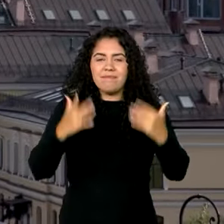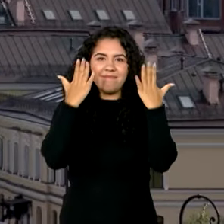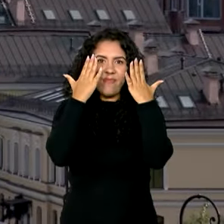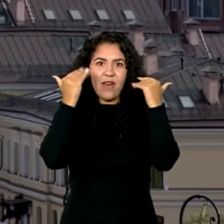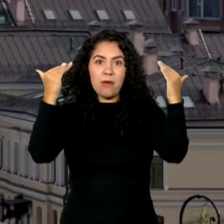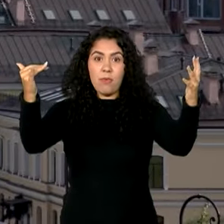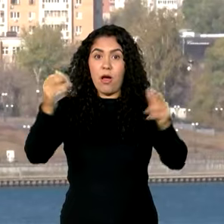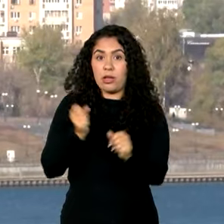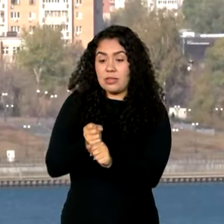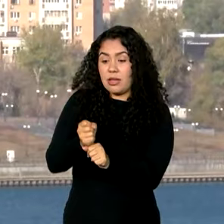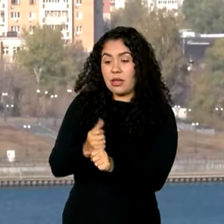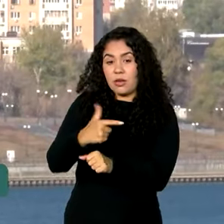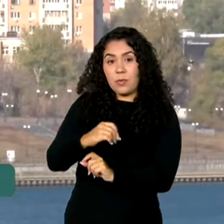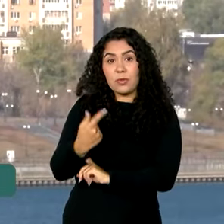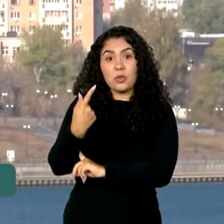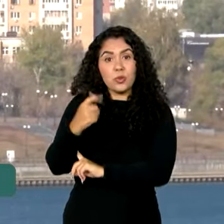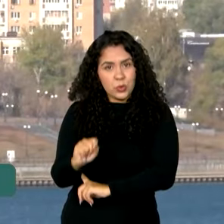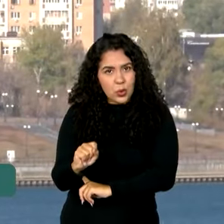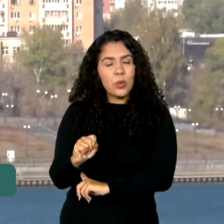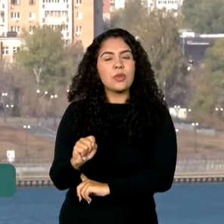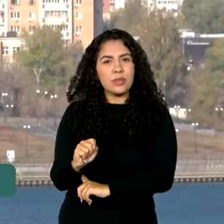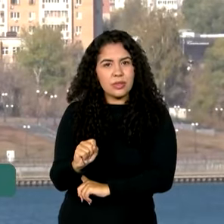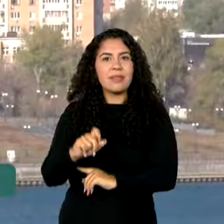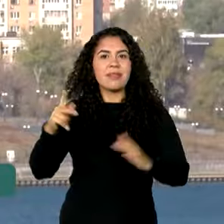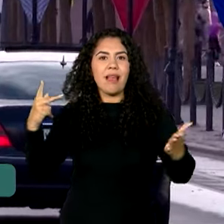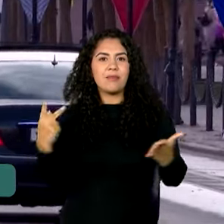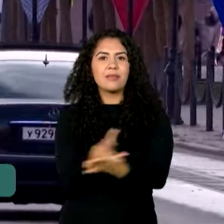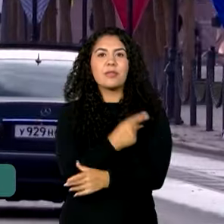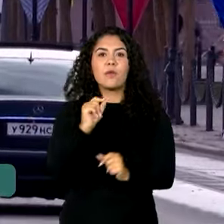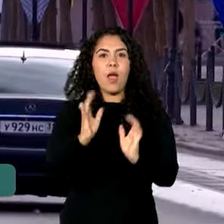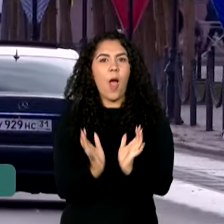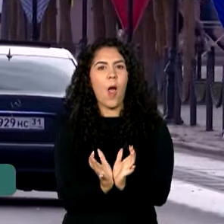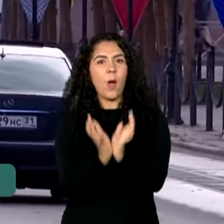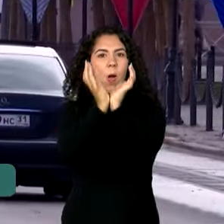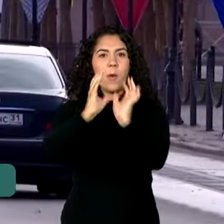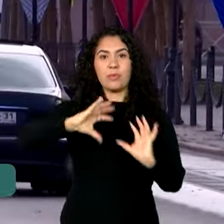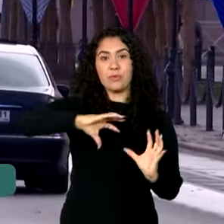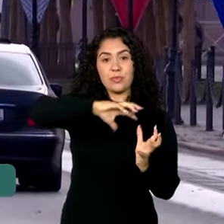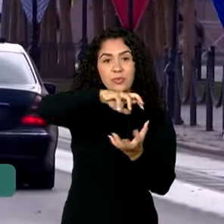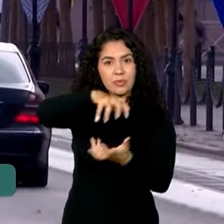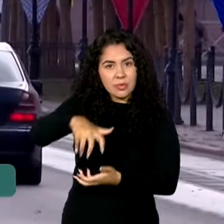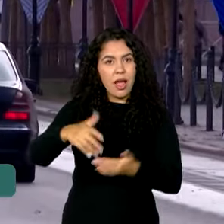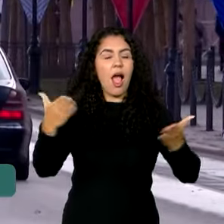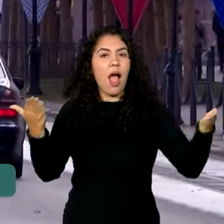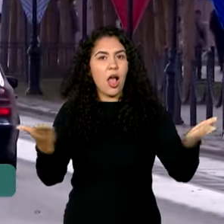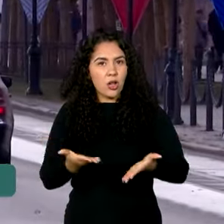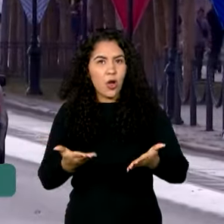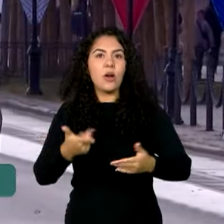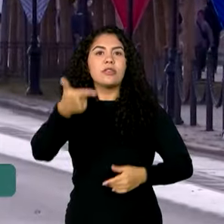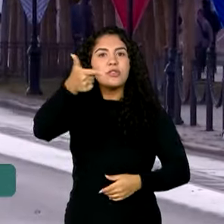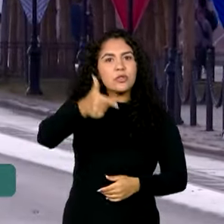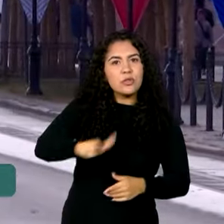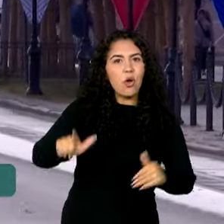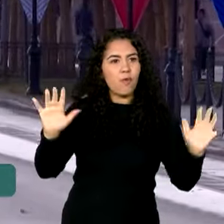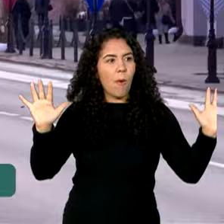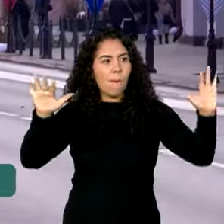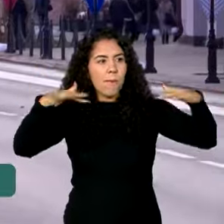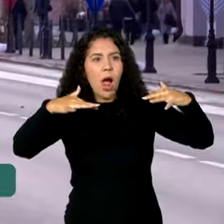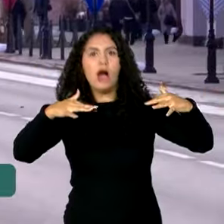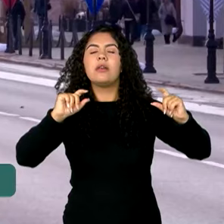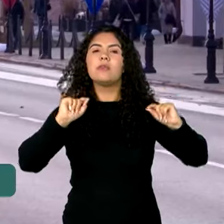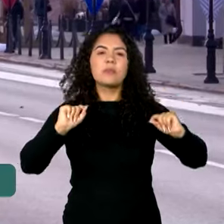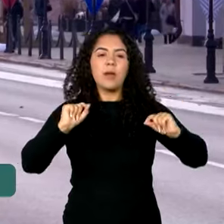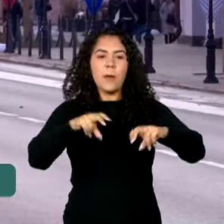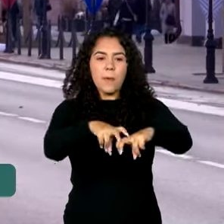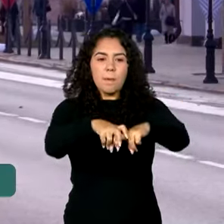famosa em 2018, quando sediou a Copa do Mundo. Agora, a cidade volta a chamar a atenção do planeta